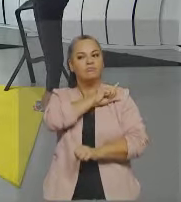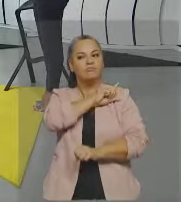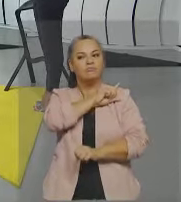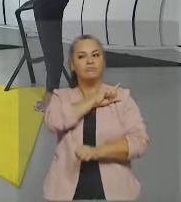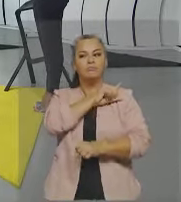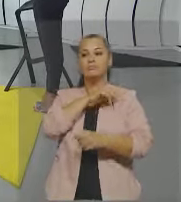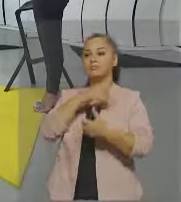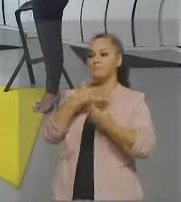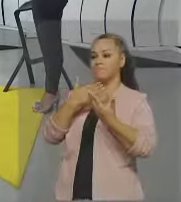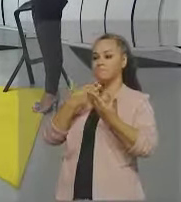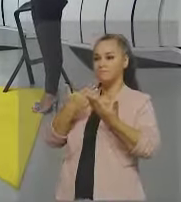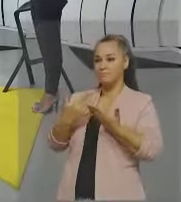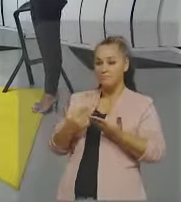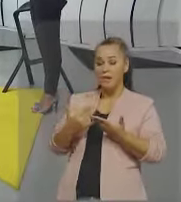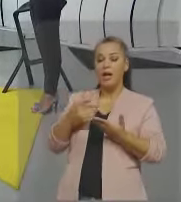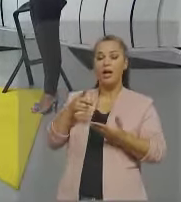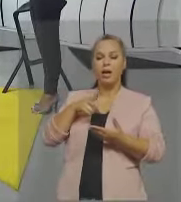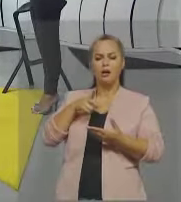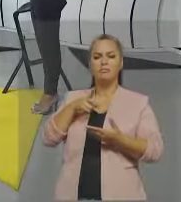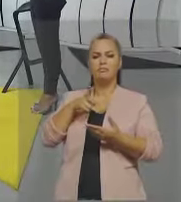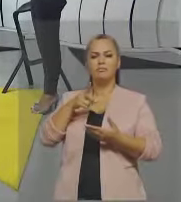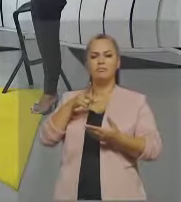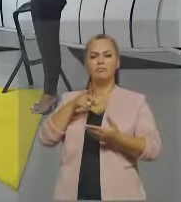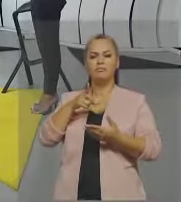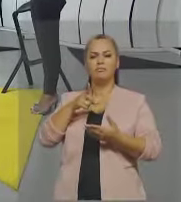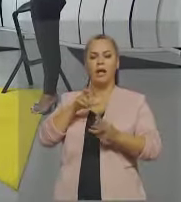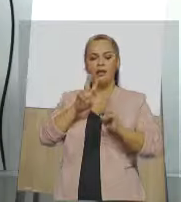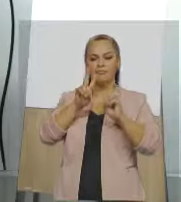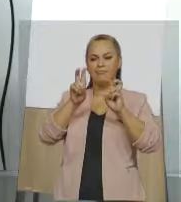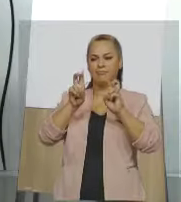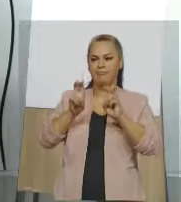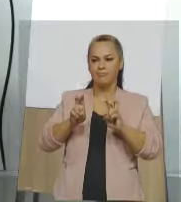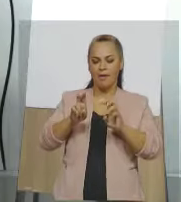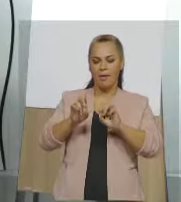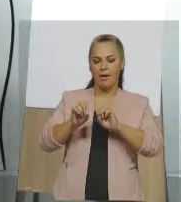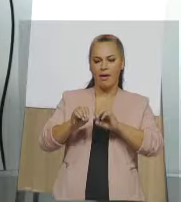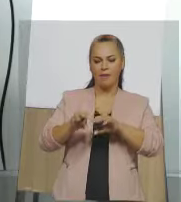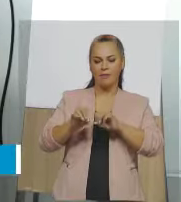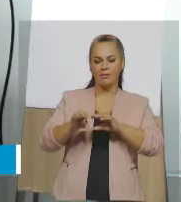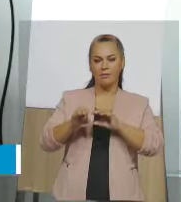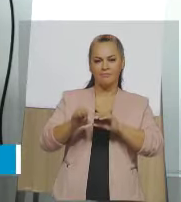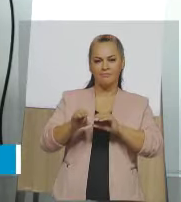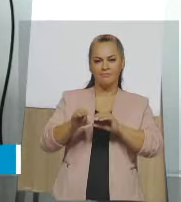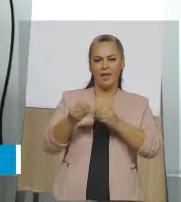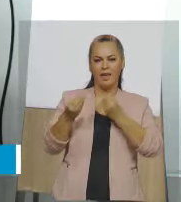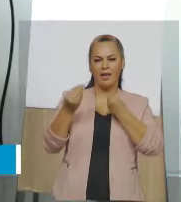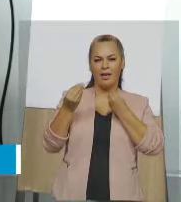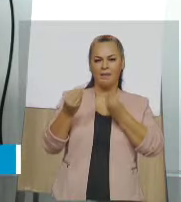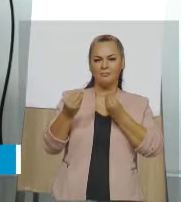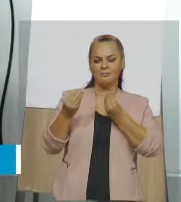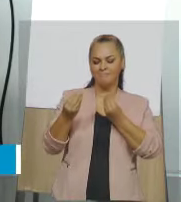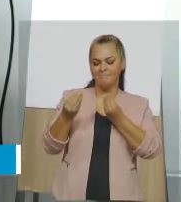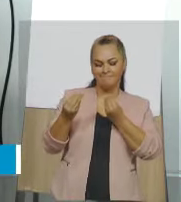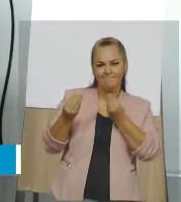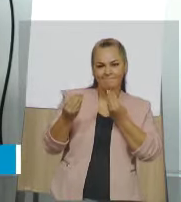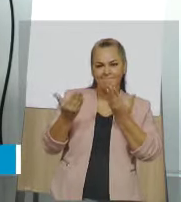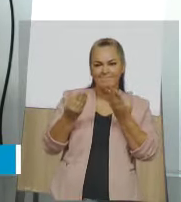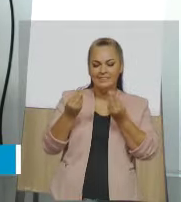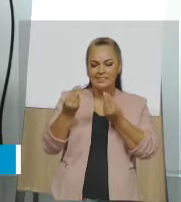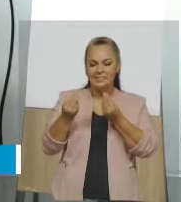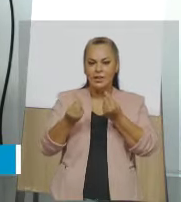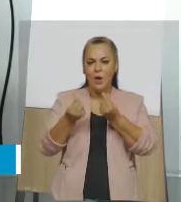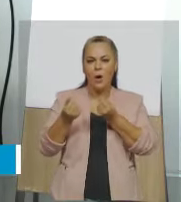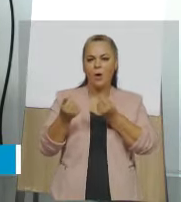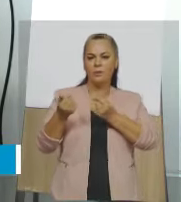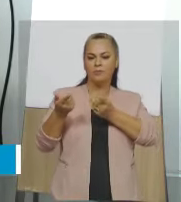alunos do primeiro ano, a gente trabalhou muito a questão da educação e como que ela está relacionada com a